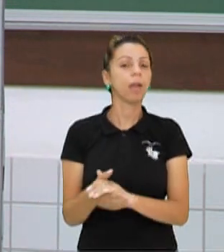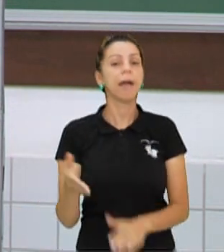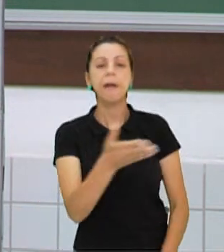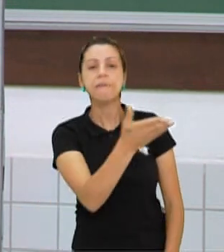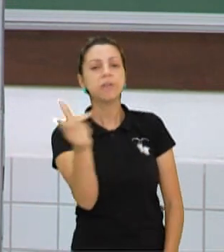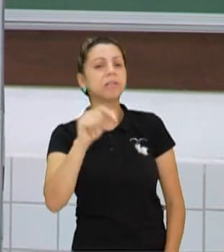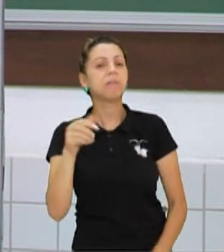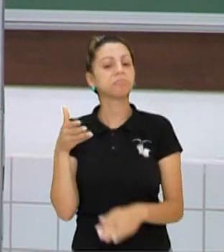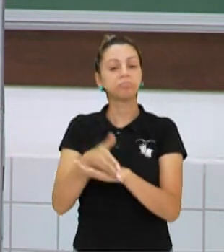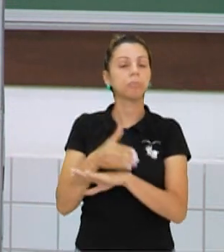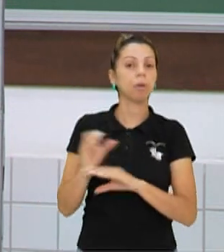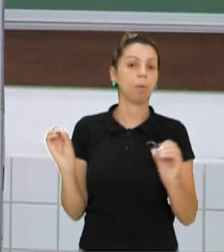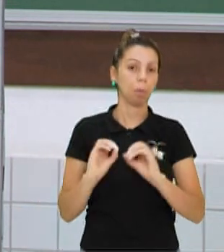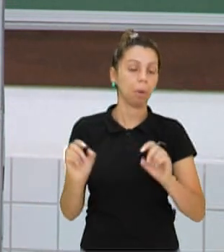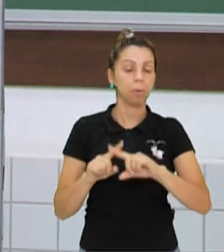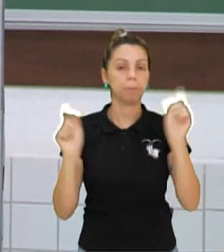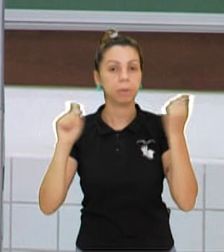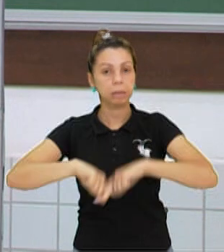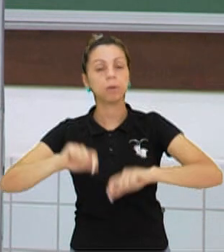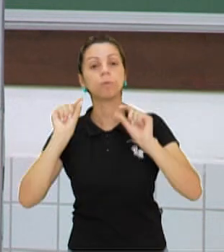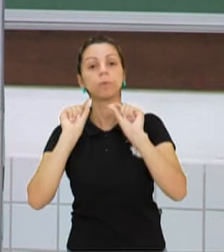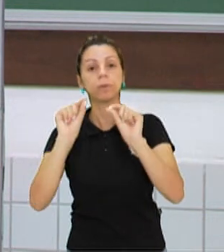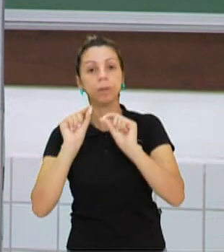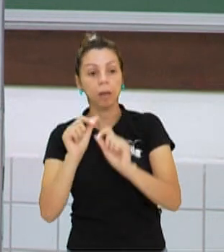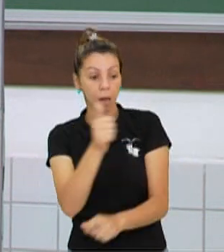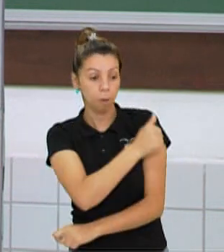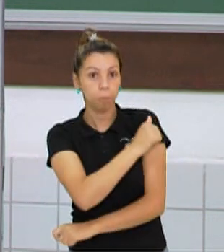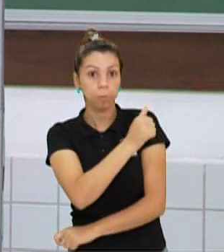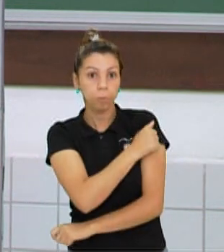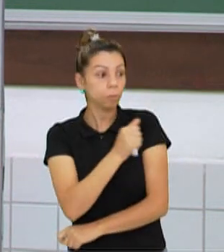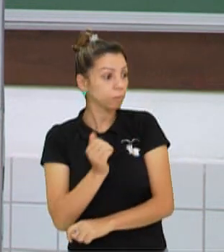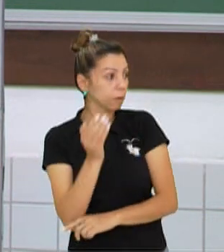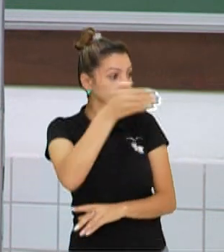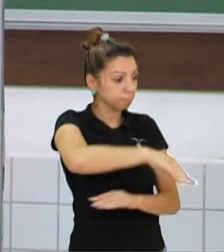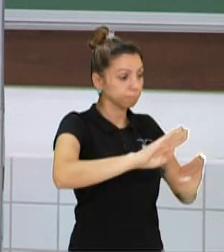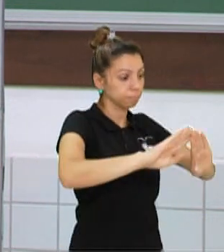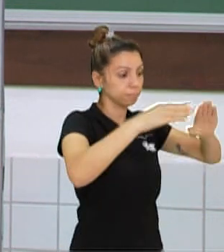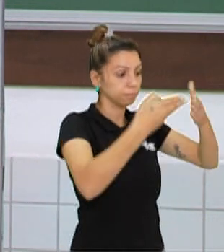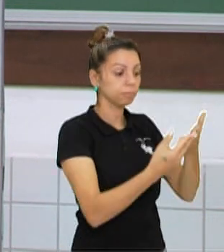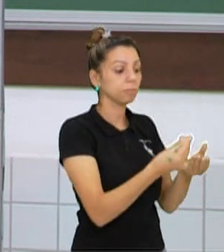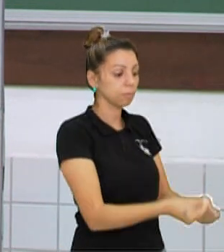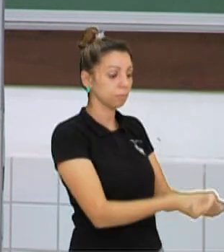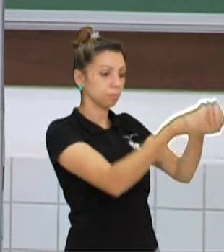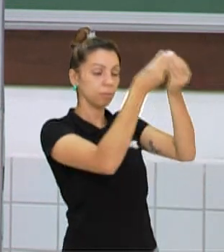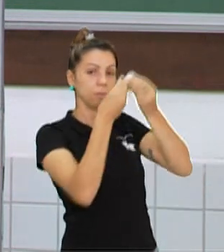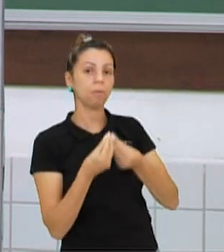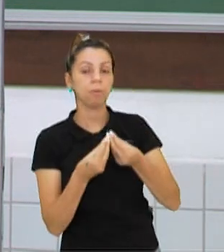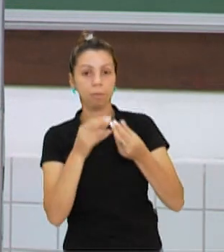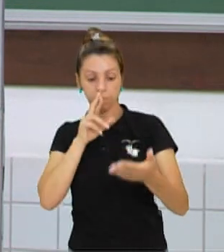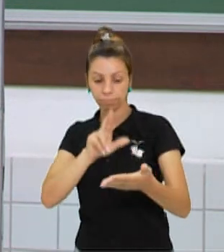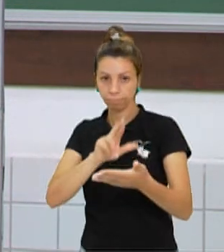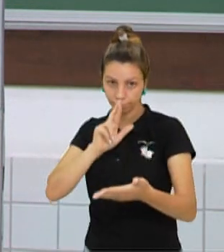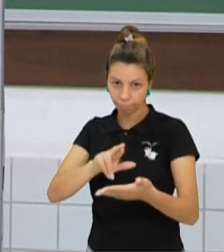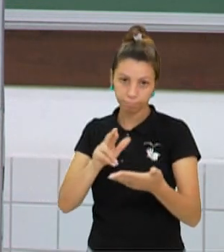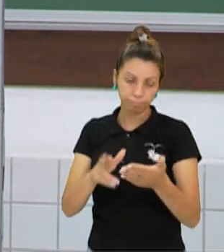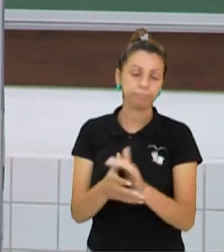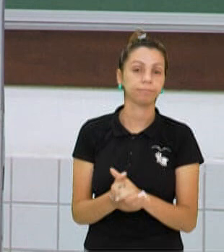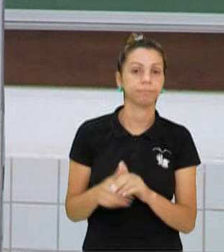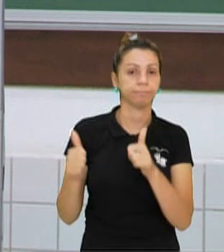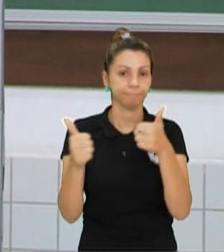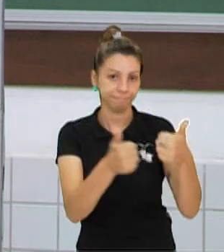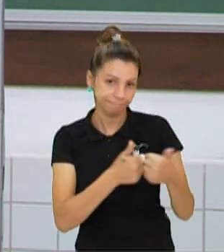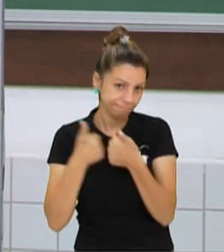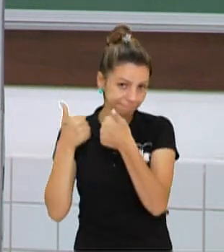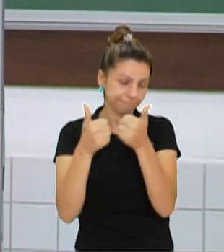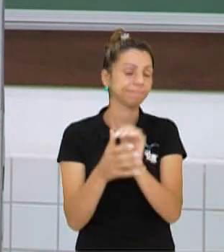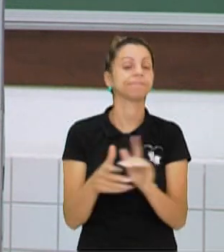tem acesso ao Classroom, eu sugiro que você entre em contato com a sua escola e esteja aí vendo qual é a melhor forma de você estar indo buscar esses materiais,